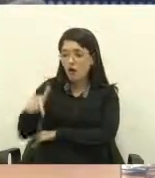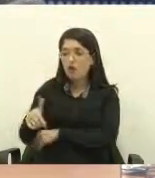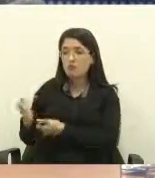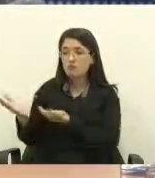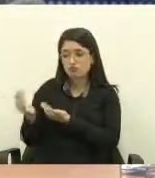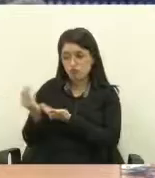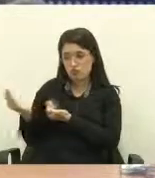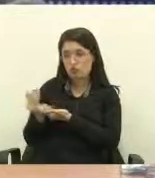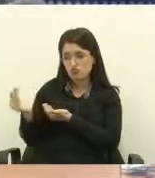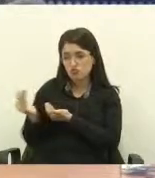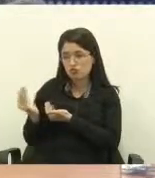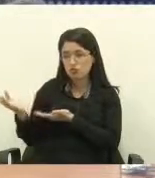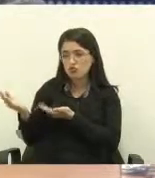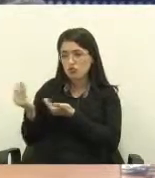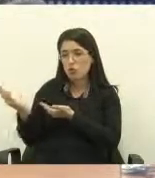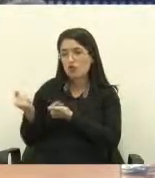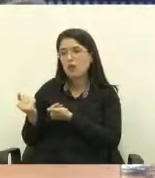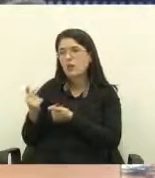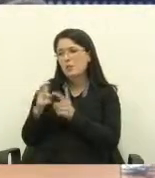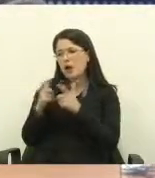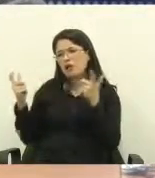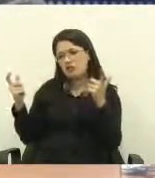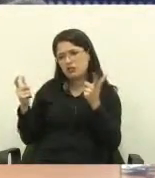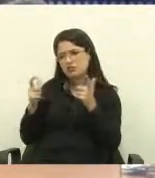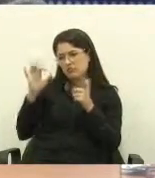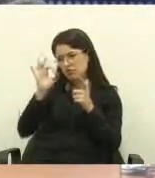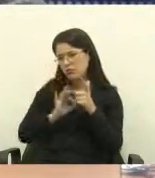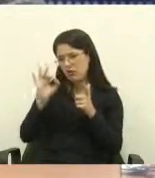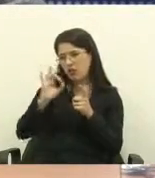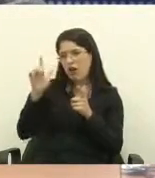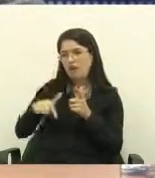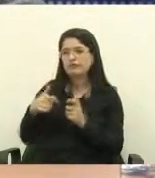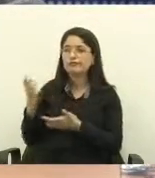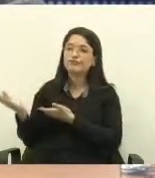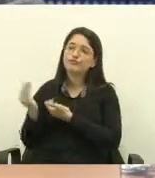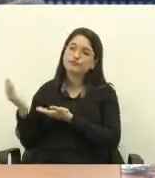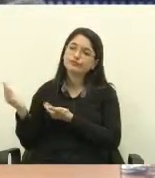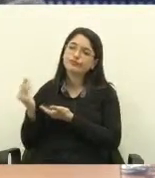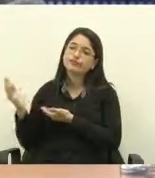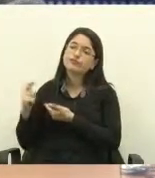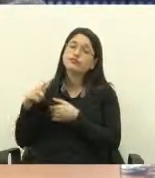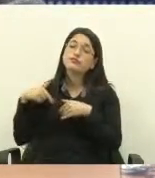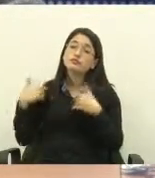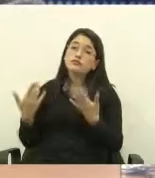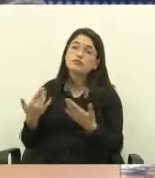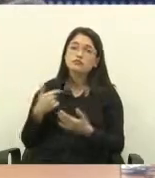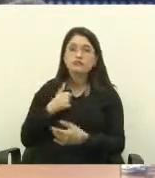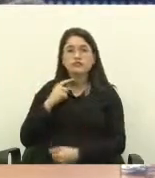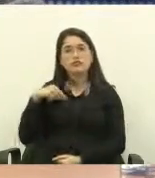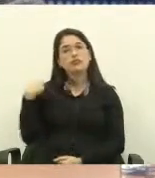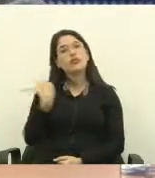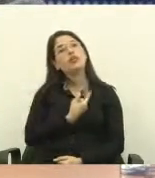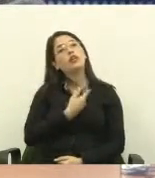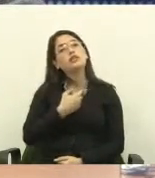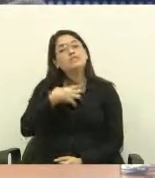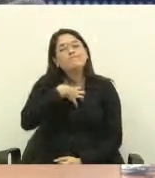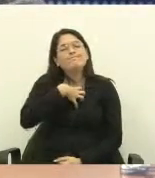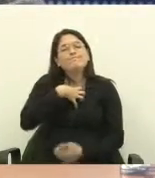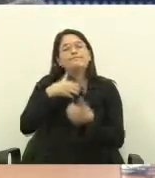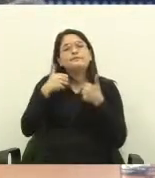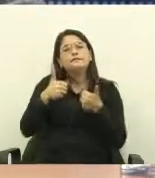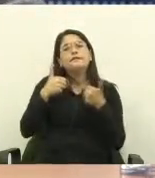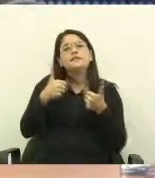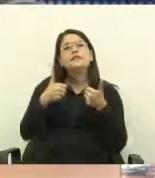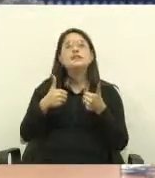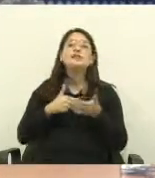A maior parte deles, a faixa etária, eram jovens. E o que nos trouxe muito contentamento para a secretaria